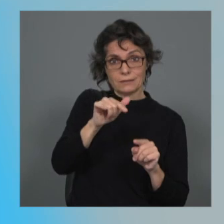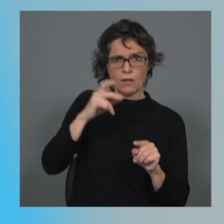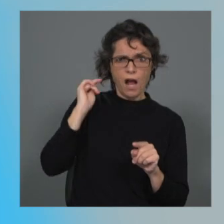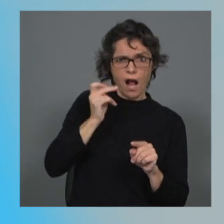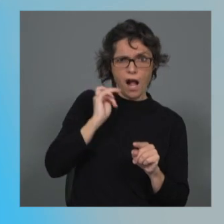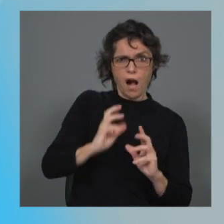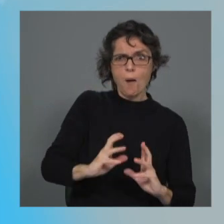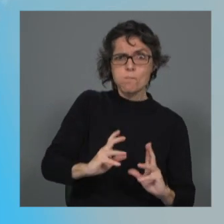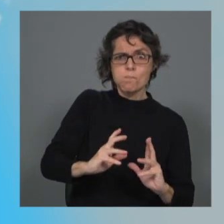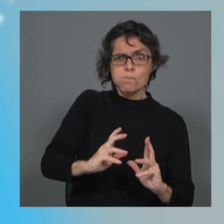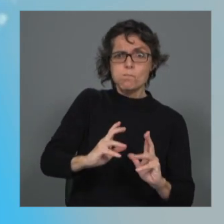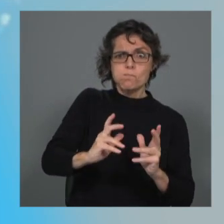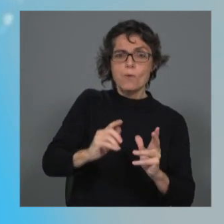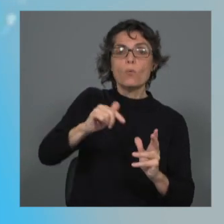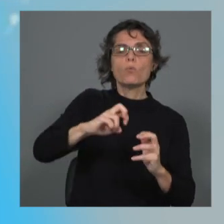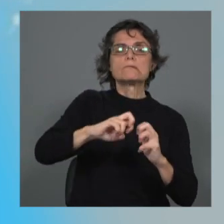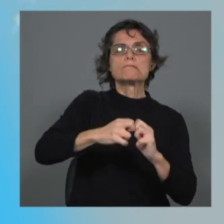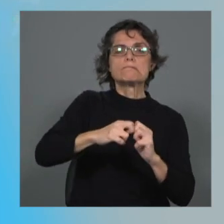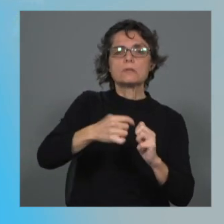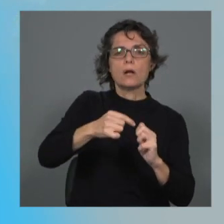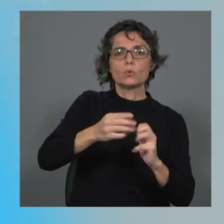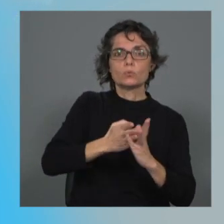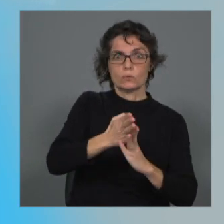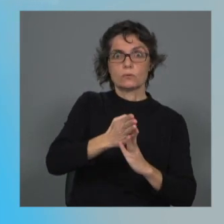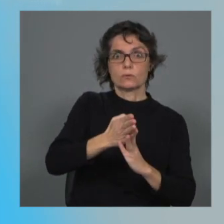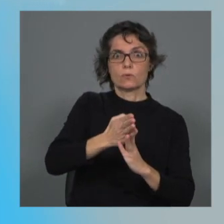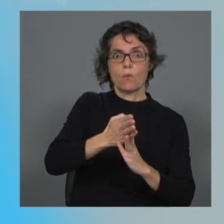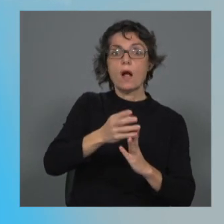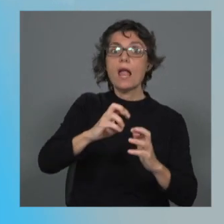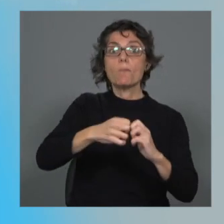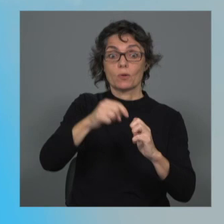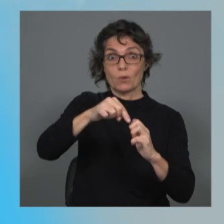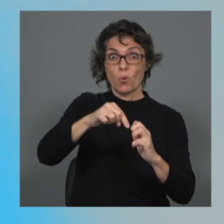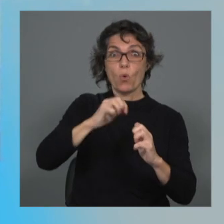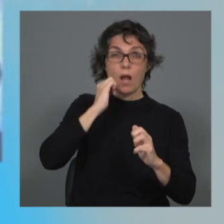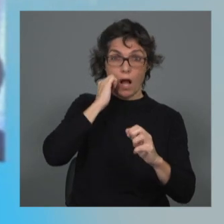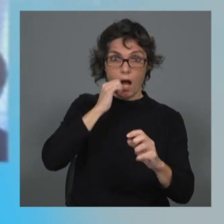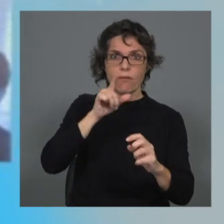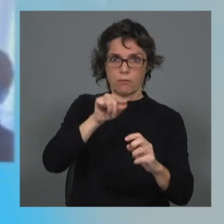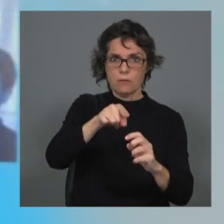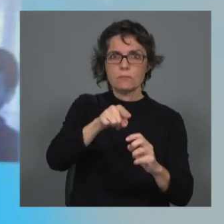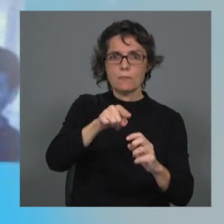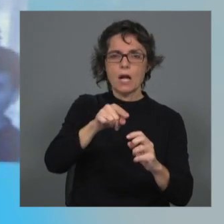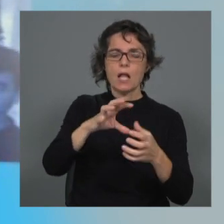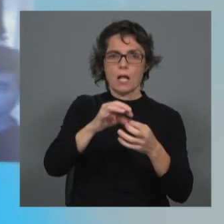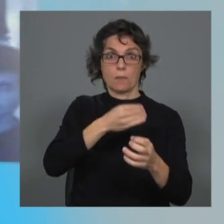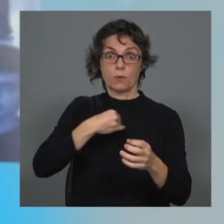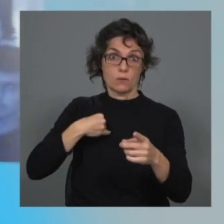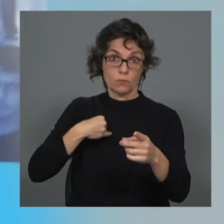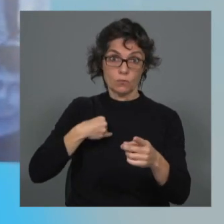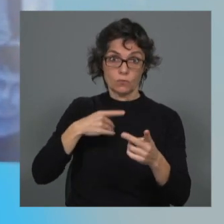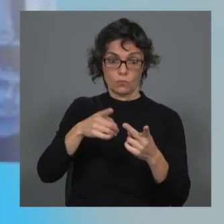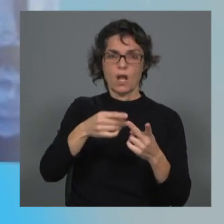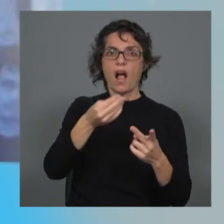cresceu. Hoje tem problemas e, designadamente, tem problemas graves relativamente à saúde, relativamente